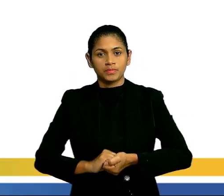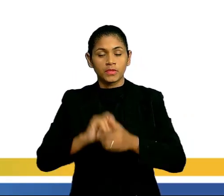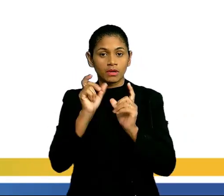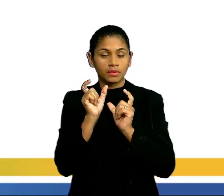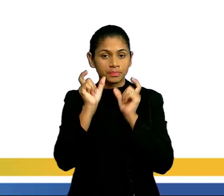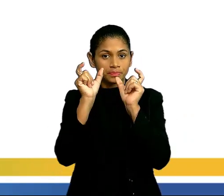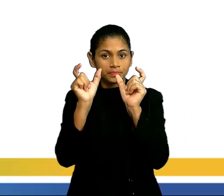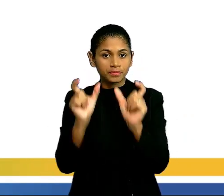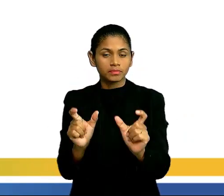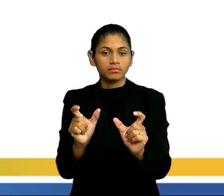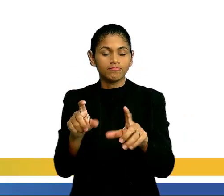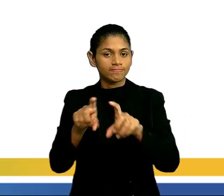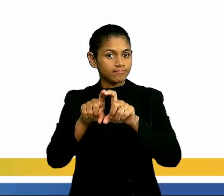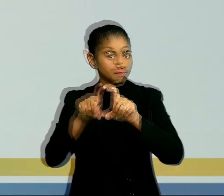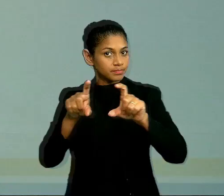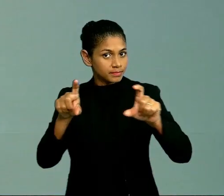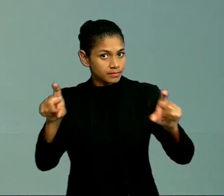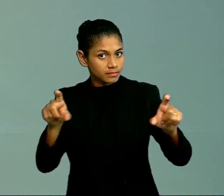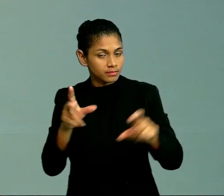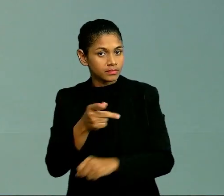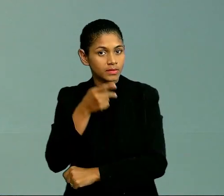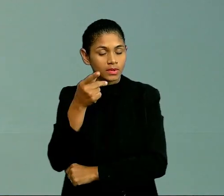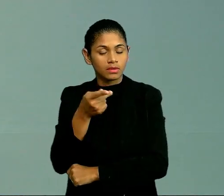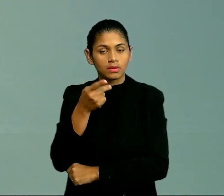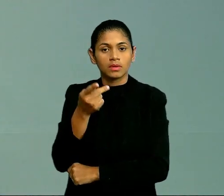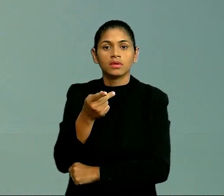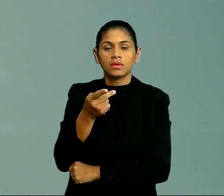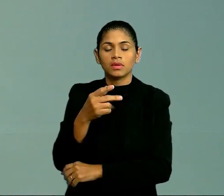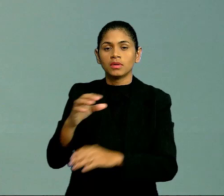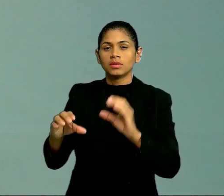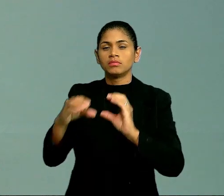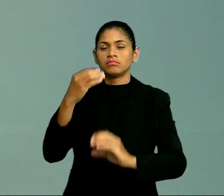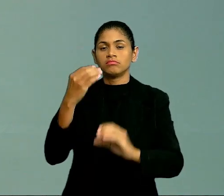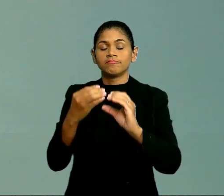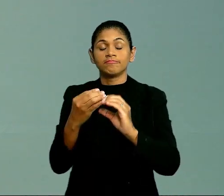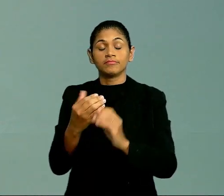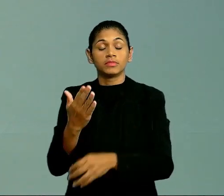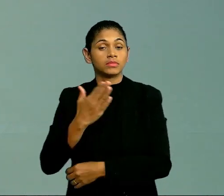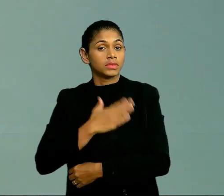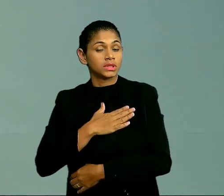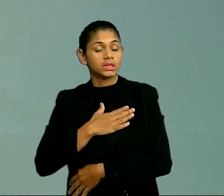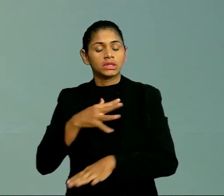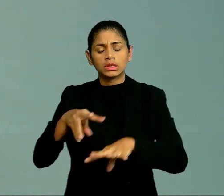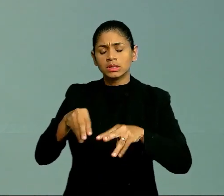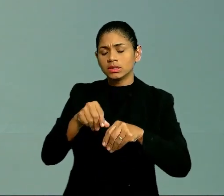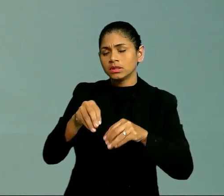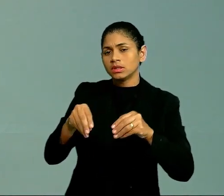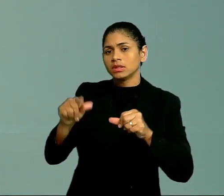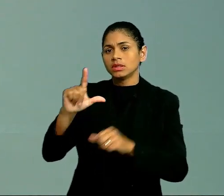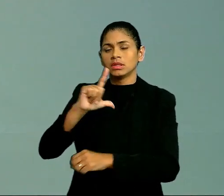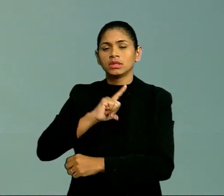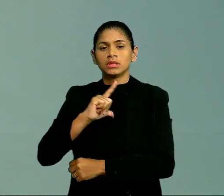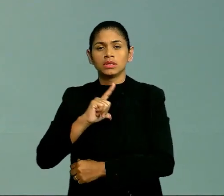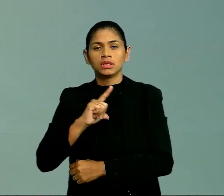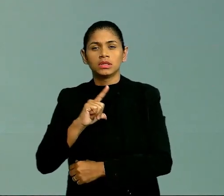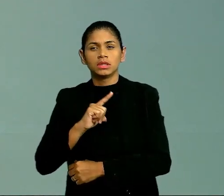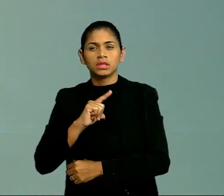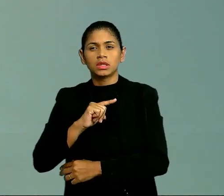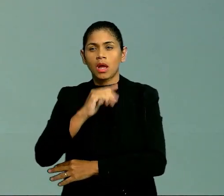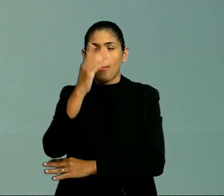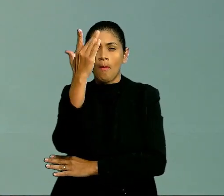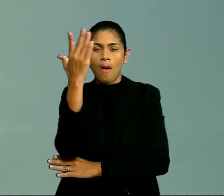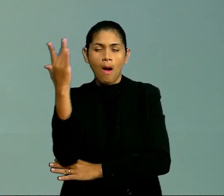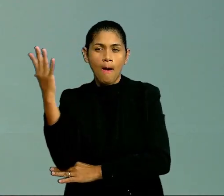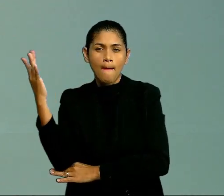que aqui nesse trecho, quando a gente fala da canção do exílio, começa minha terra tem palmeiras, onde cantam os sabiás, as aves que